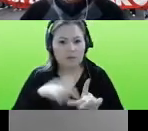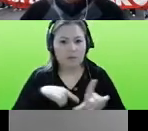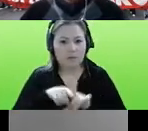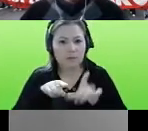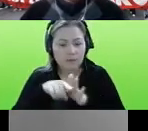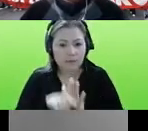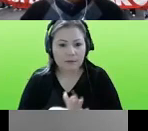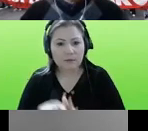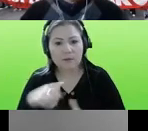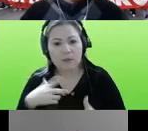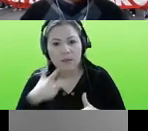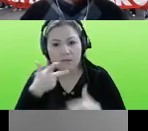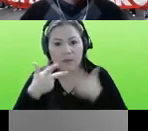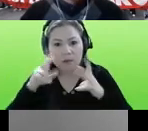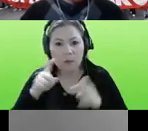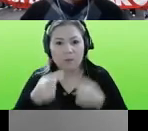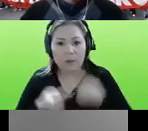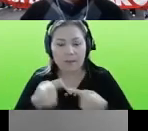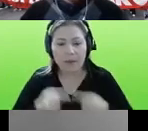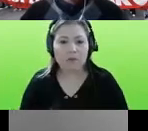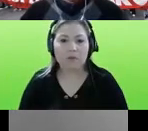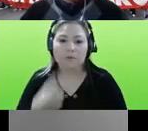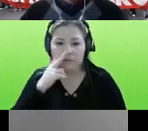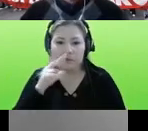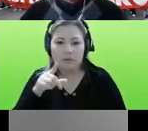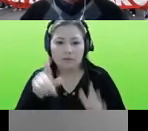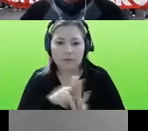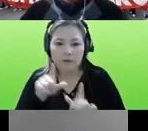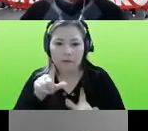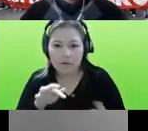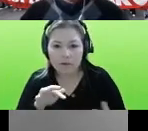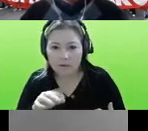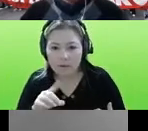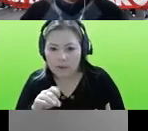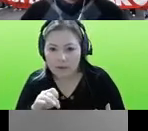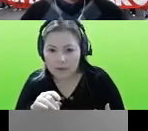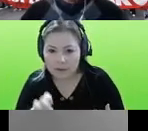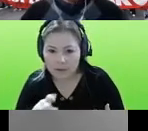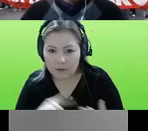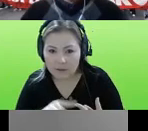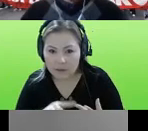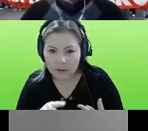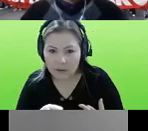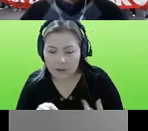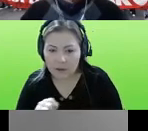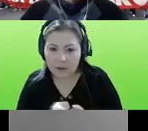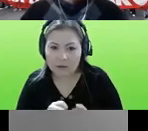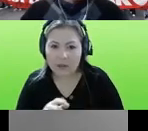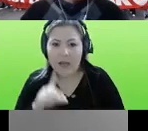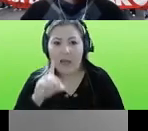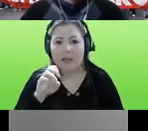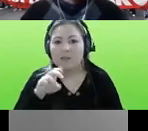pesquisa, eu queria falar mais sobre o debate da Nancy Fraser, na debate dela com a Raed.